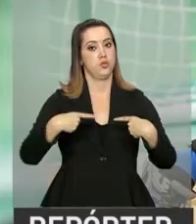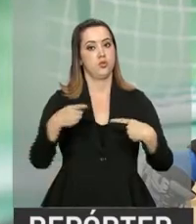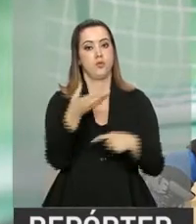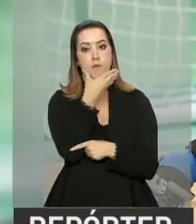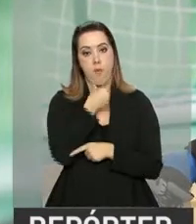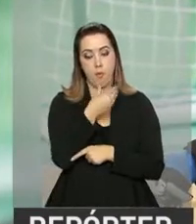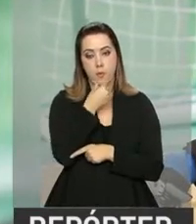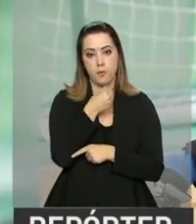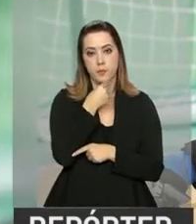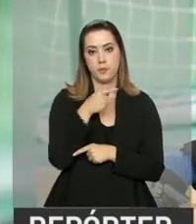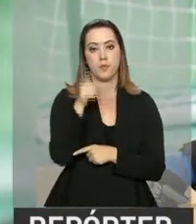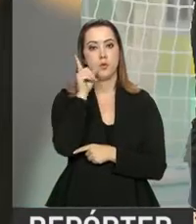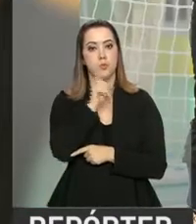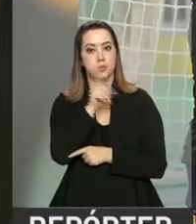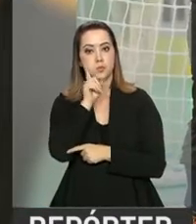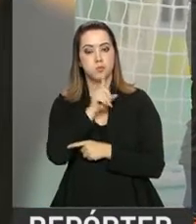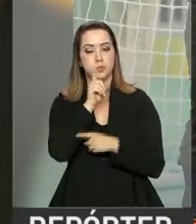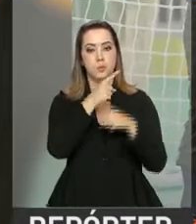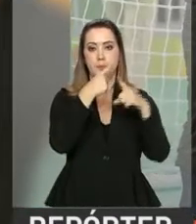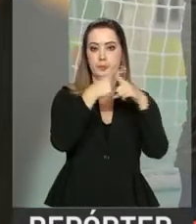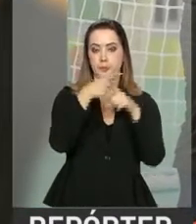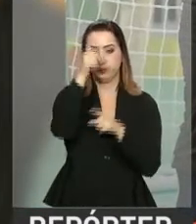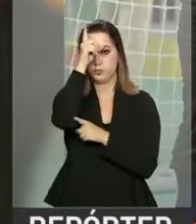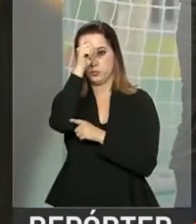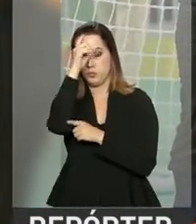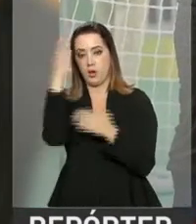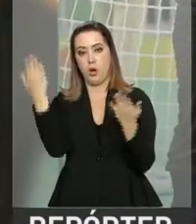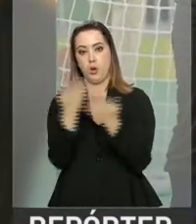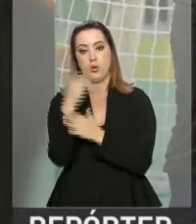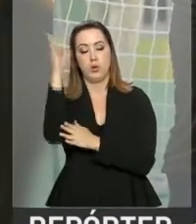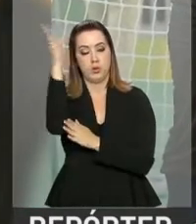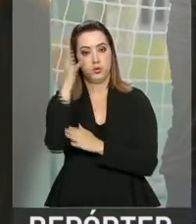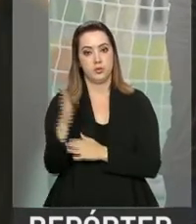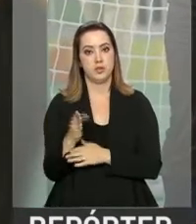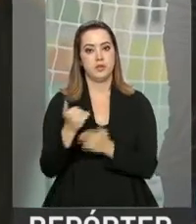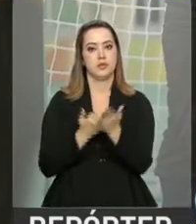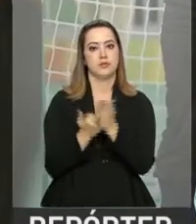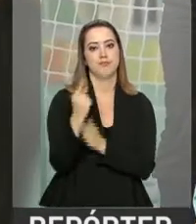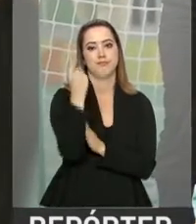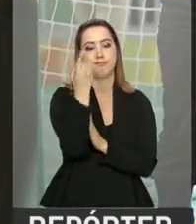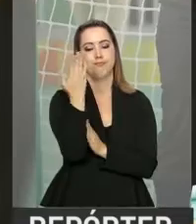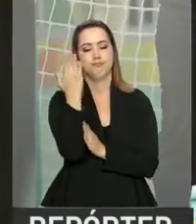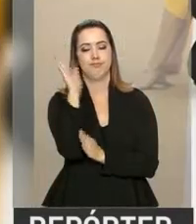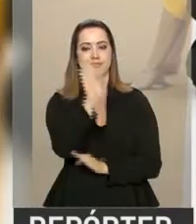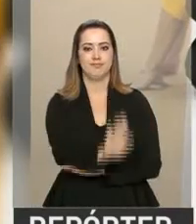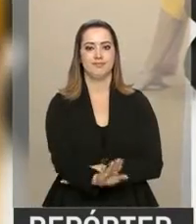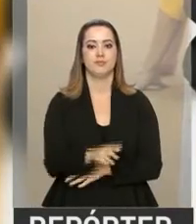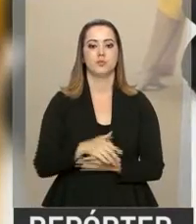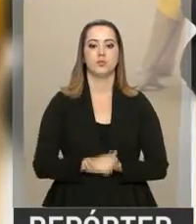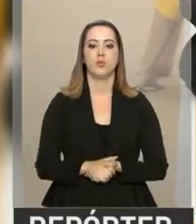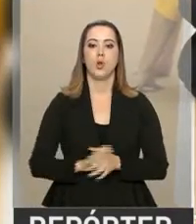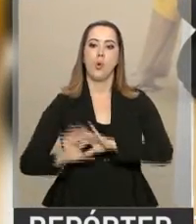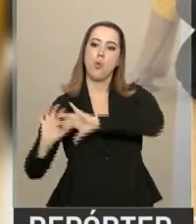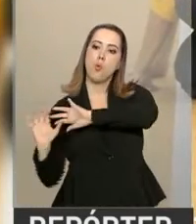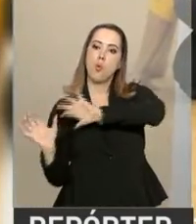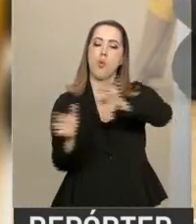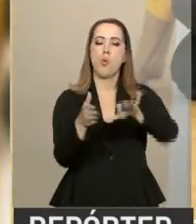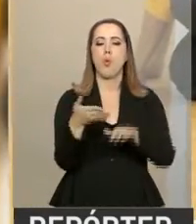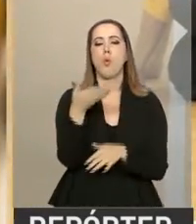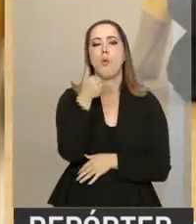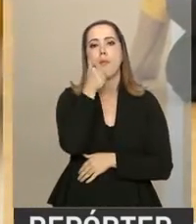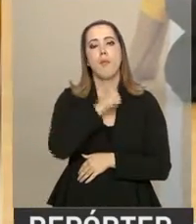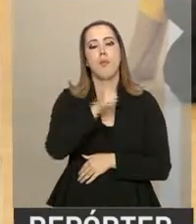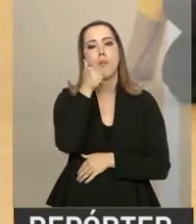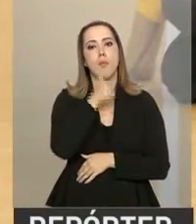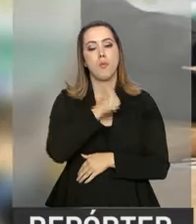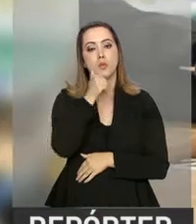Estados Unidos derrotaram a Alemanha. A semifinal com o Brasil começa amanhã à 1h. No goalball feminino, a China